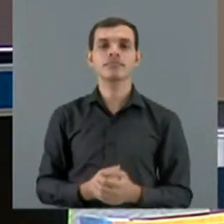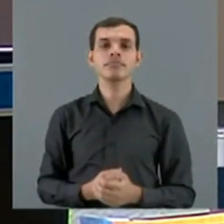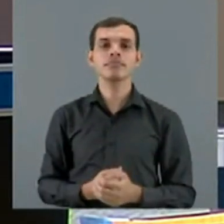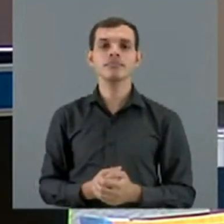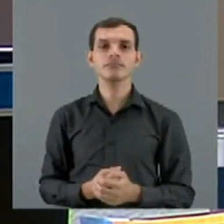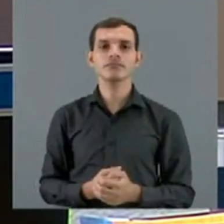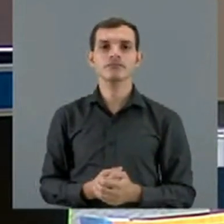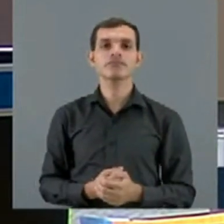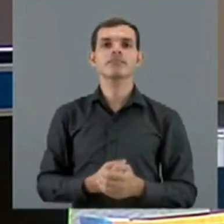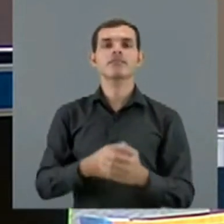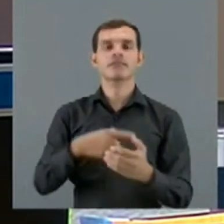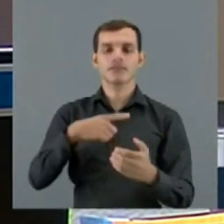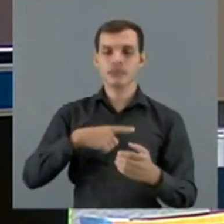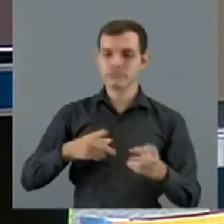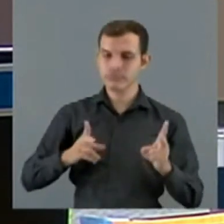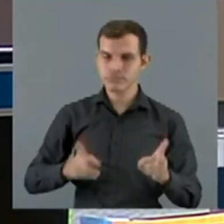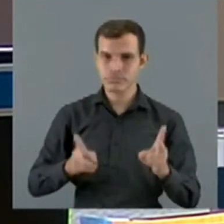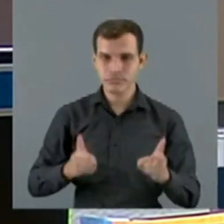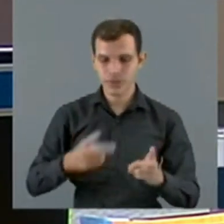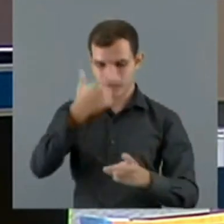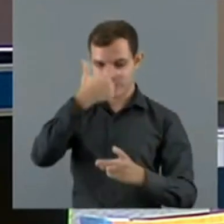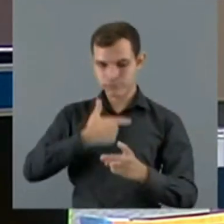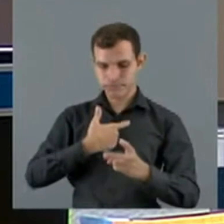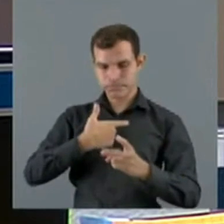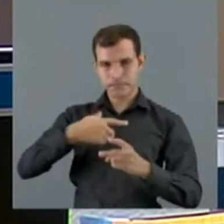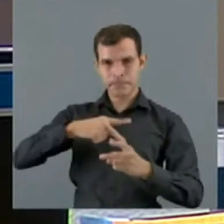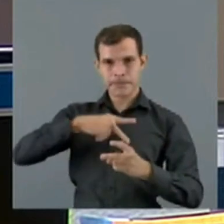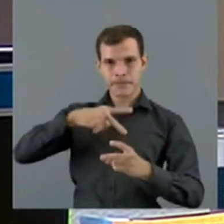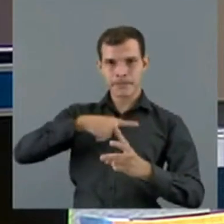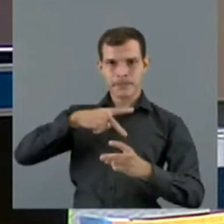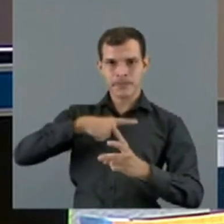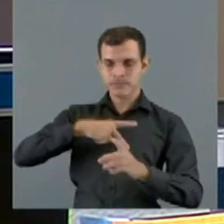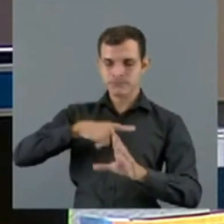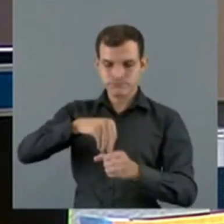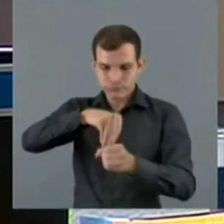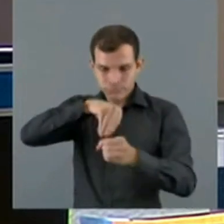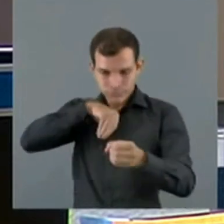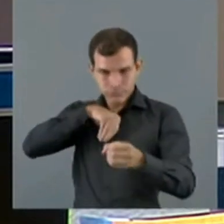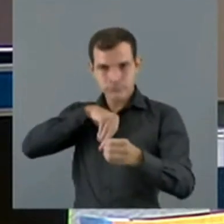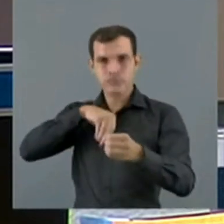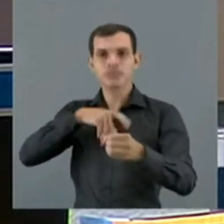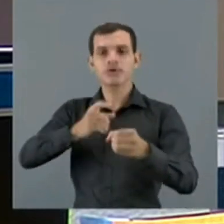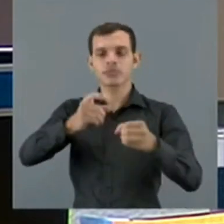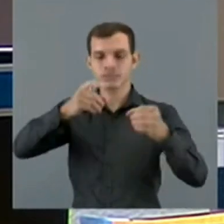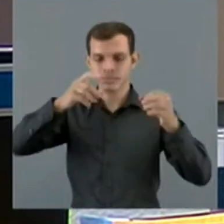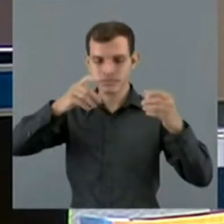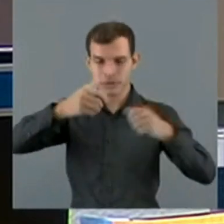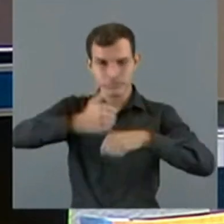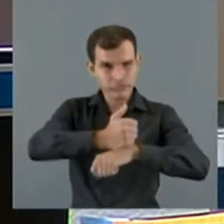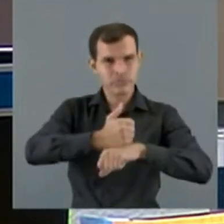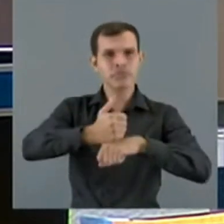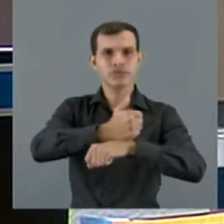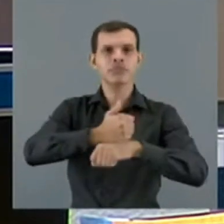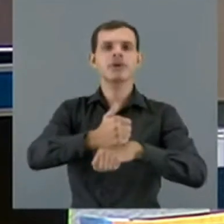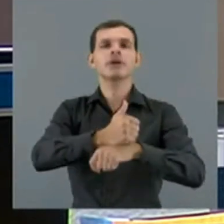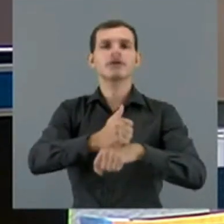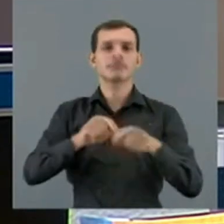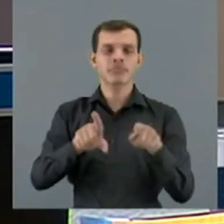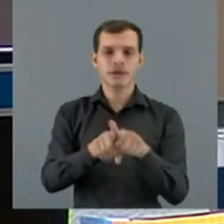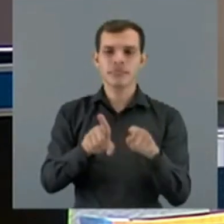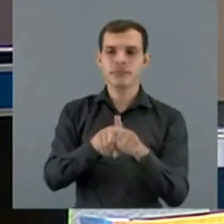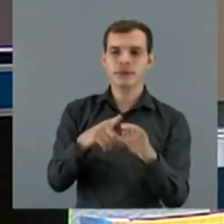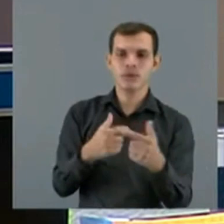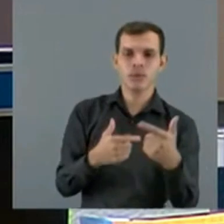da imparcialidade, do juiz natural, do contraditório e da ampla defesa, princípios